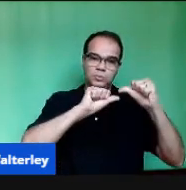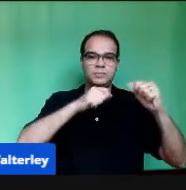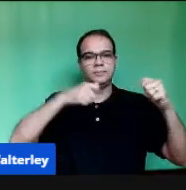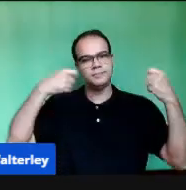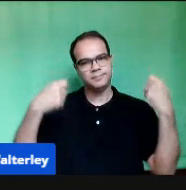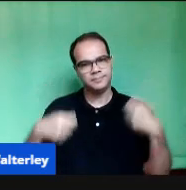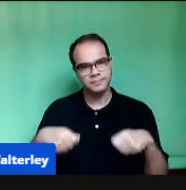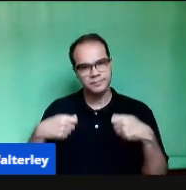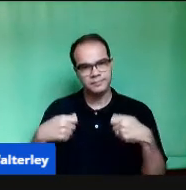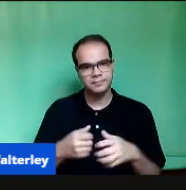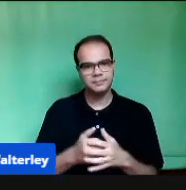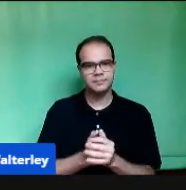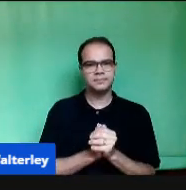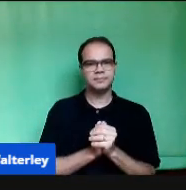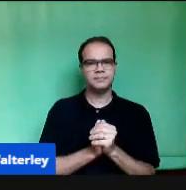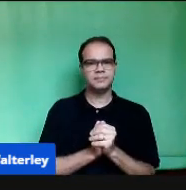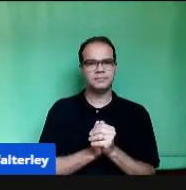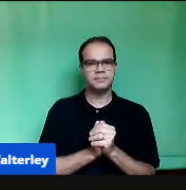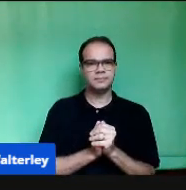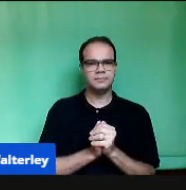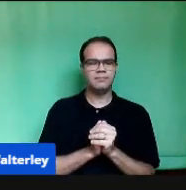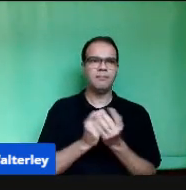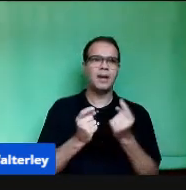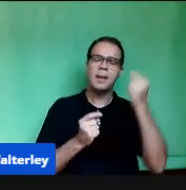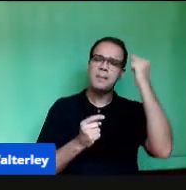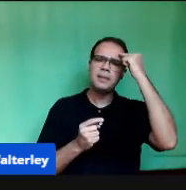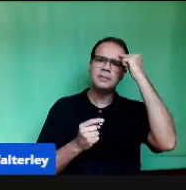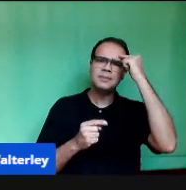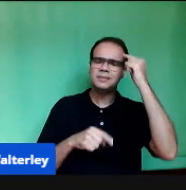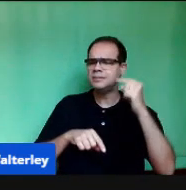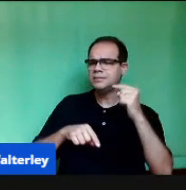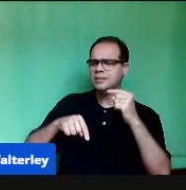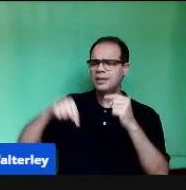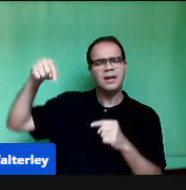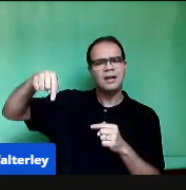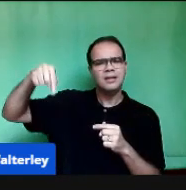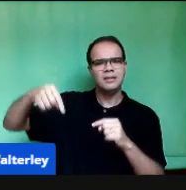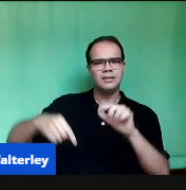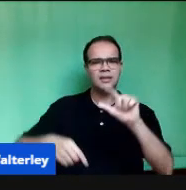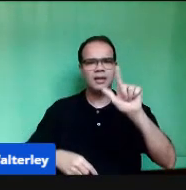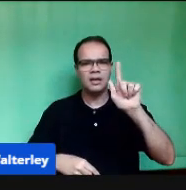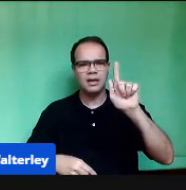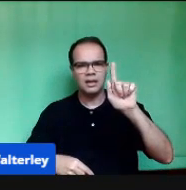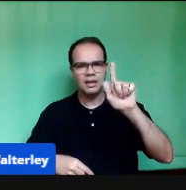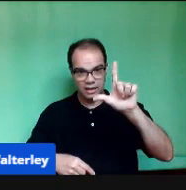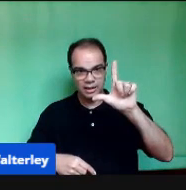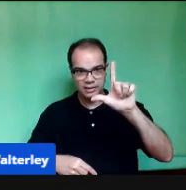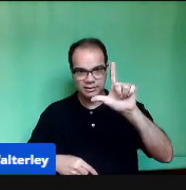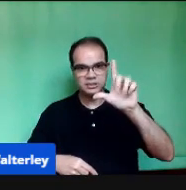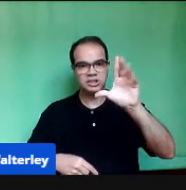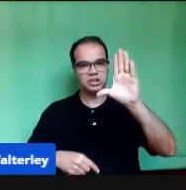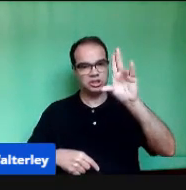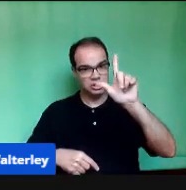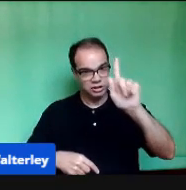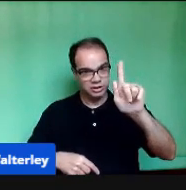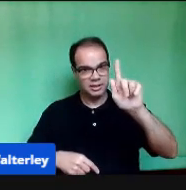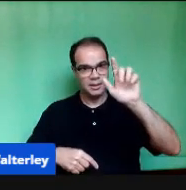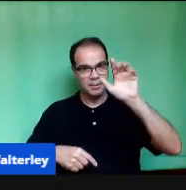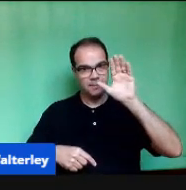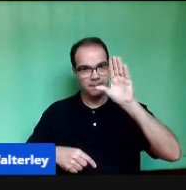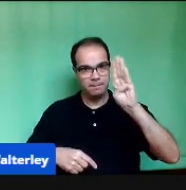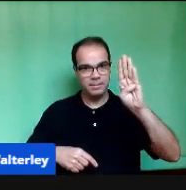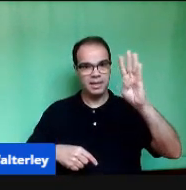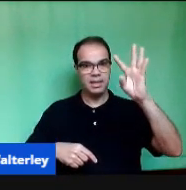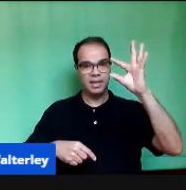nós conceituamos ou pensamos quem é essa população LGBT, é importante sempre nós